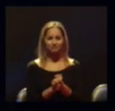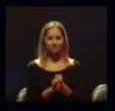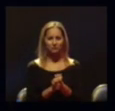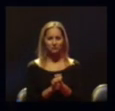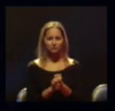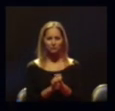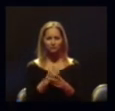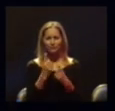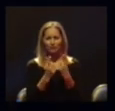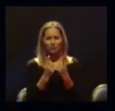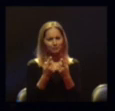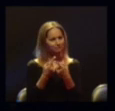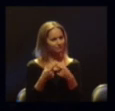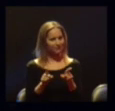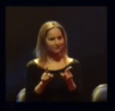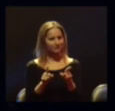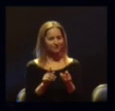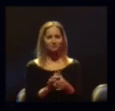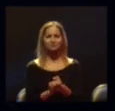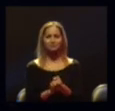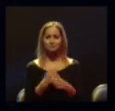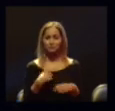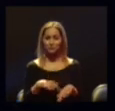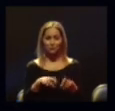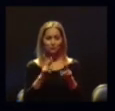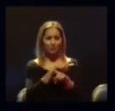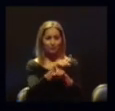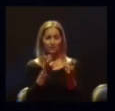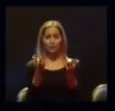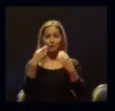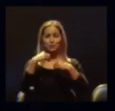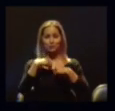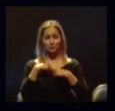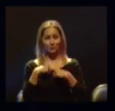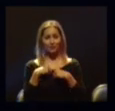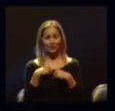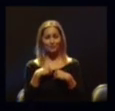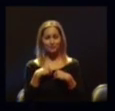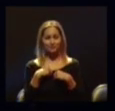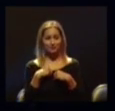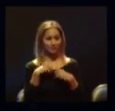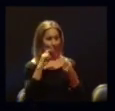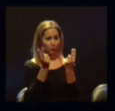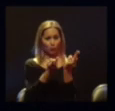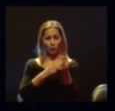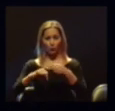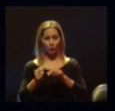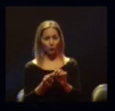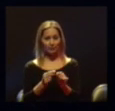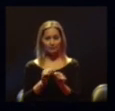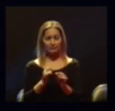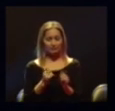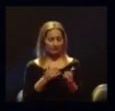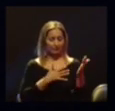de algo diferente. Espero que tenham ficado inspirados por estas manobras, depois da